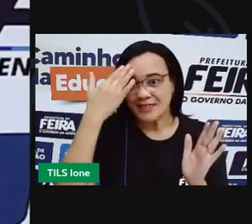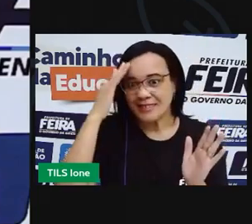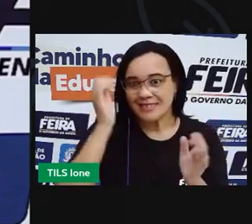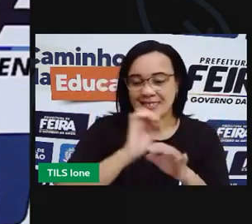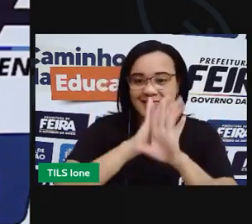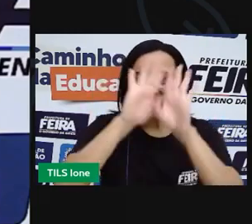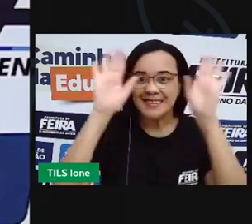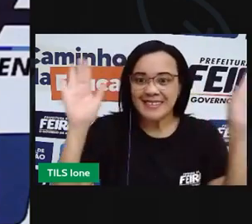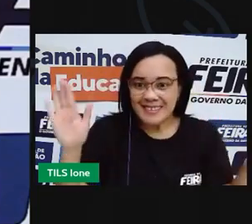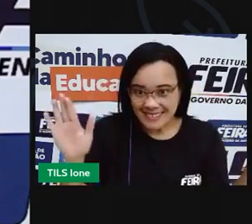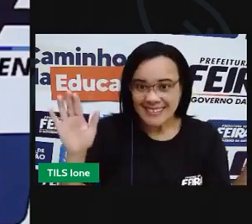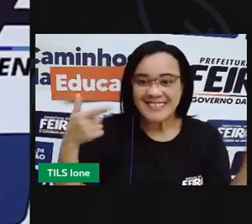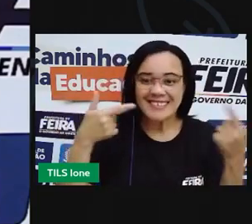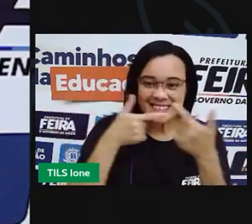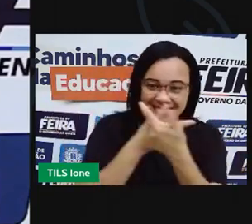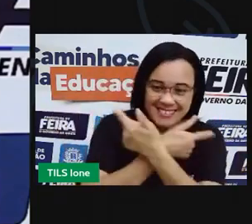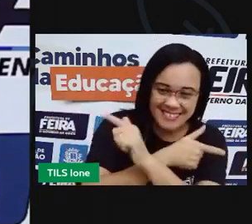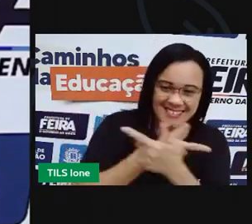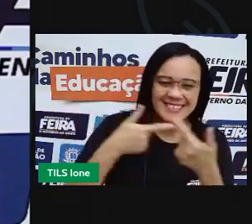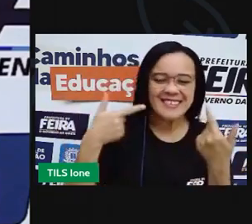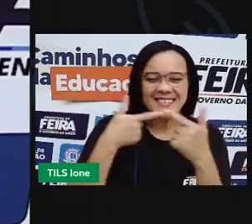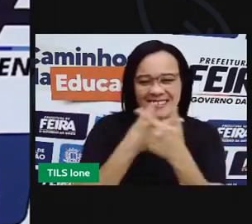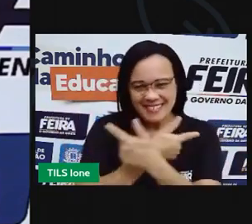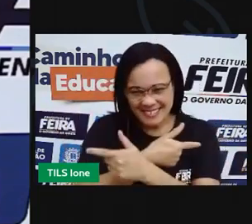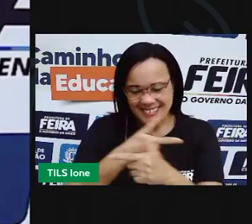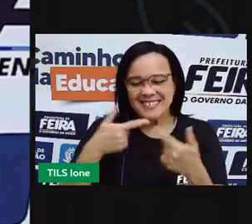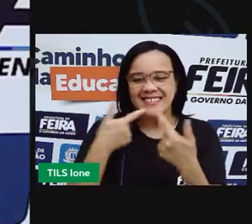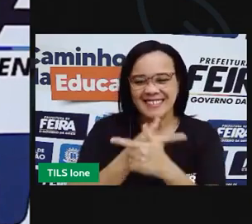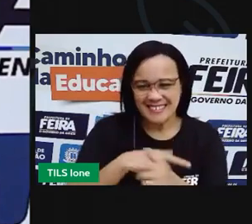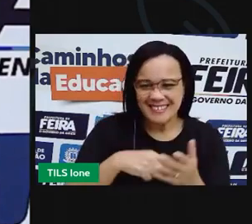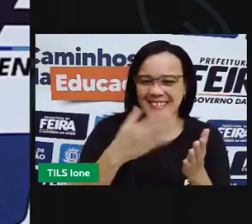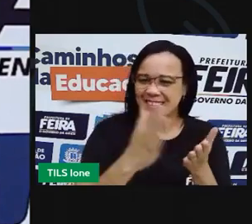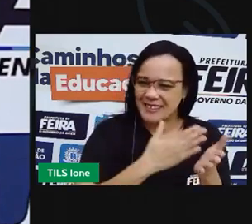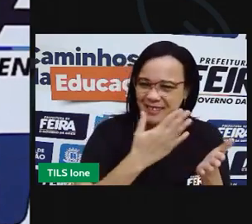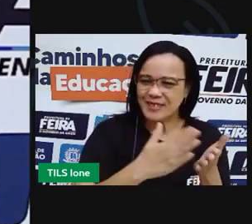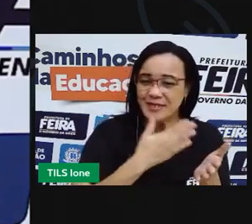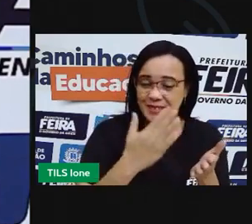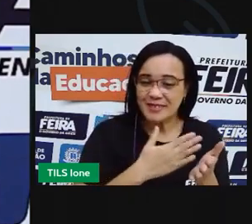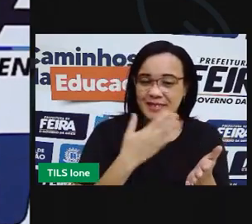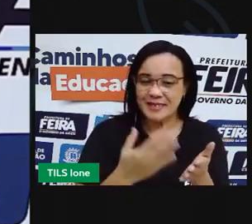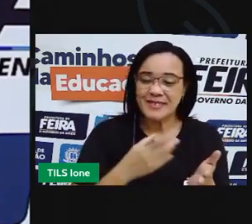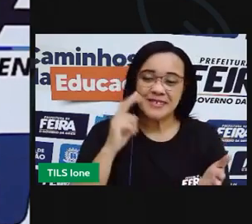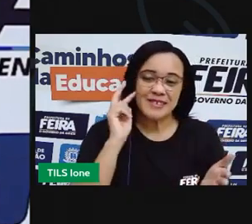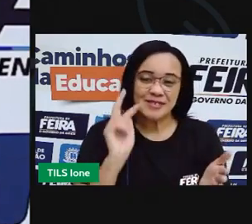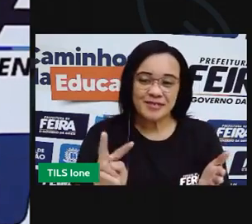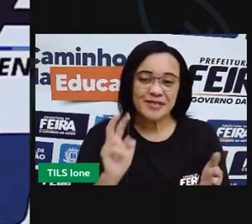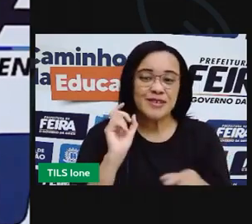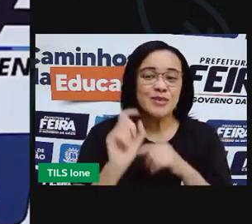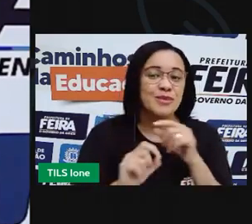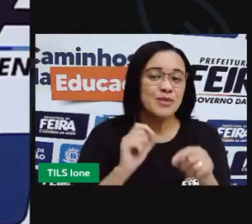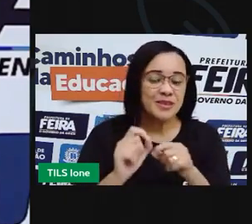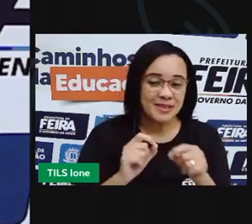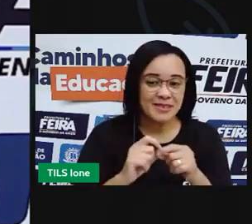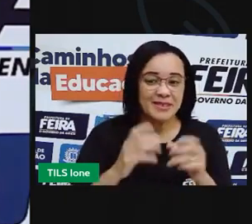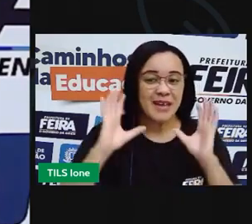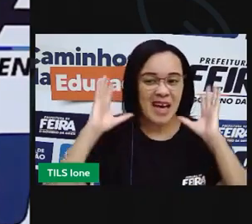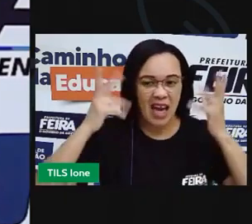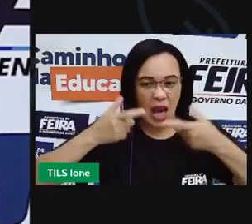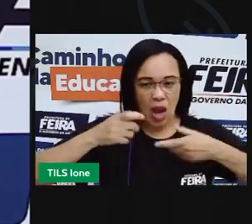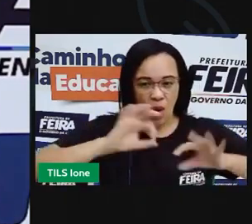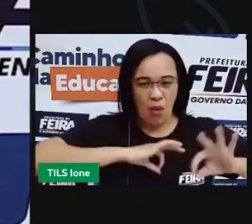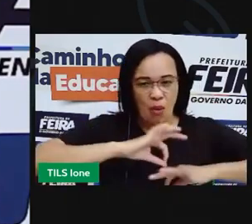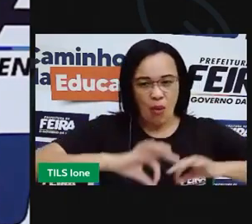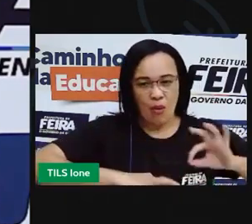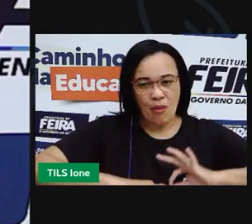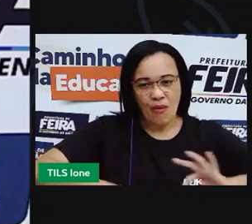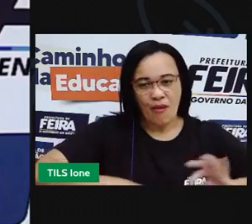era a graça, qual era o motivo de vida desse livro. Quando a gente viu que foi porque a onça se